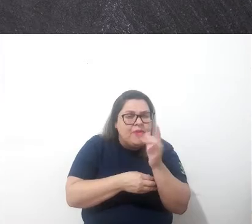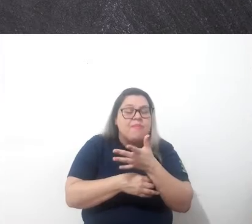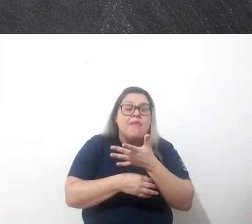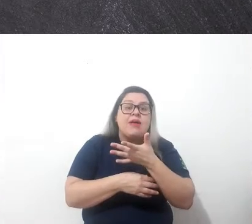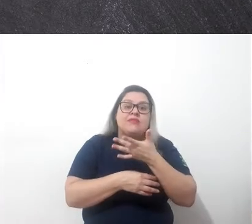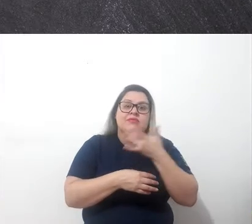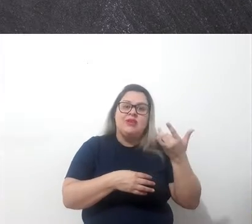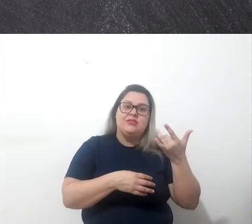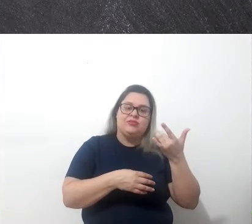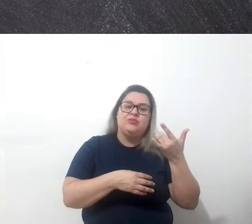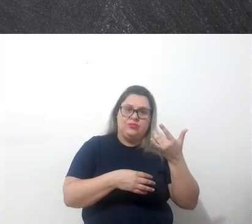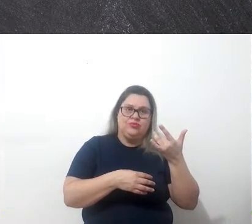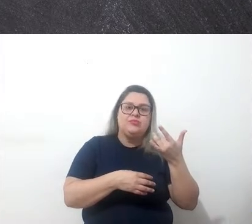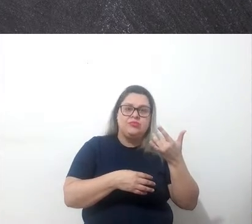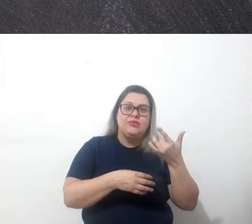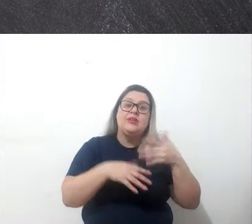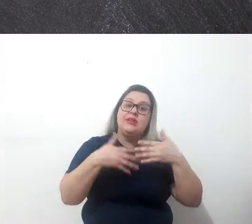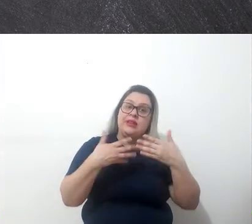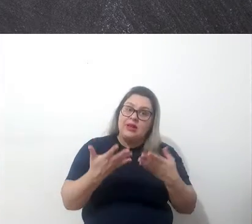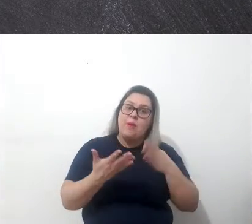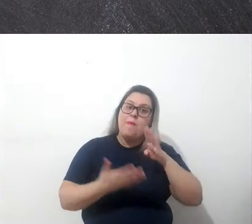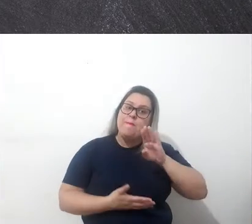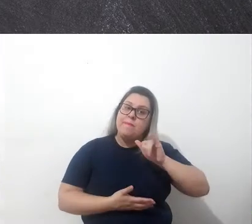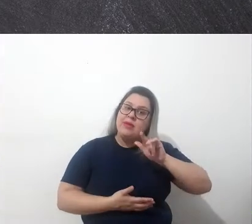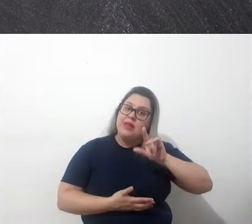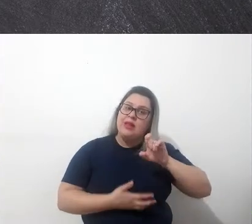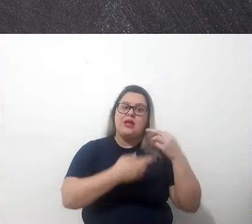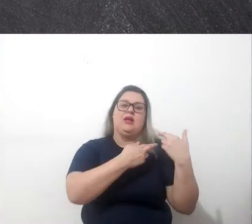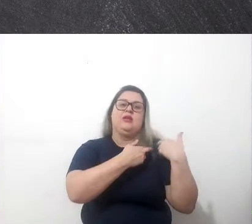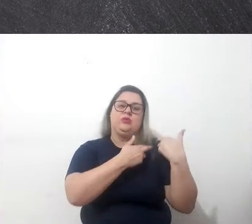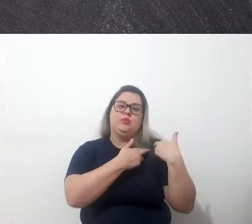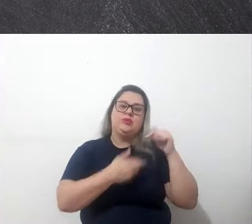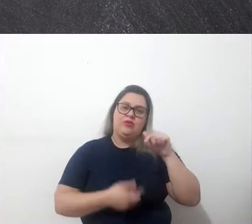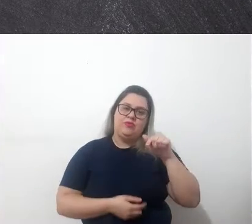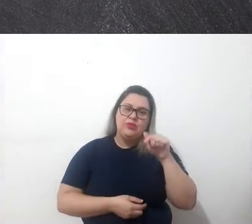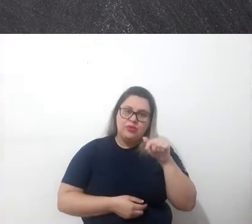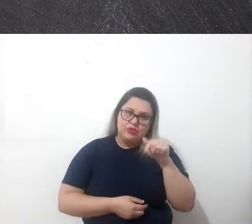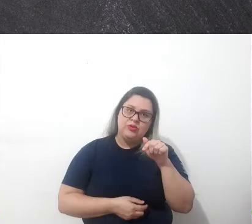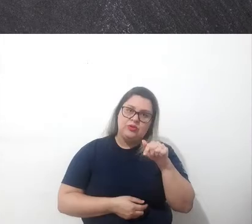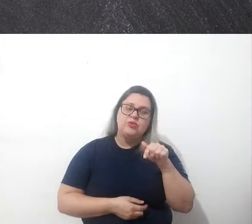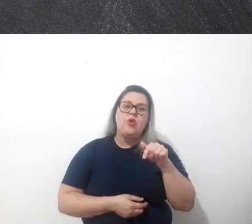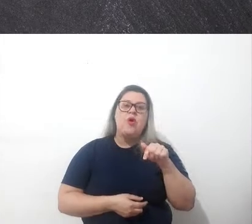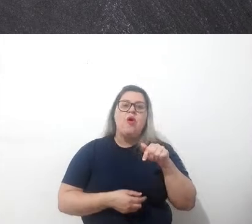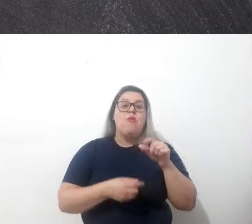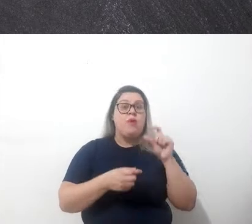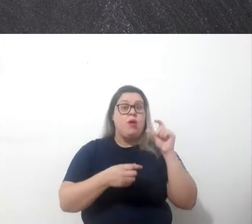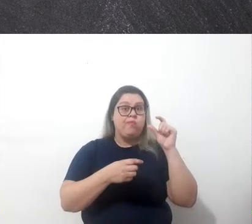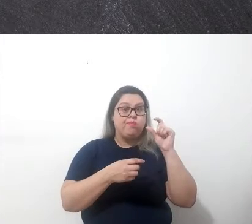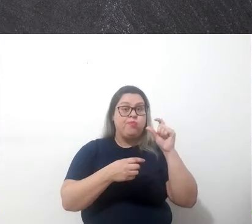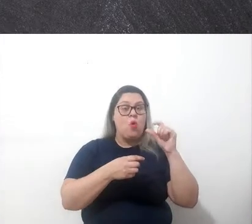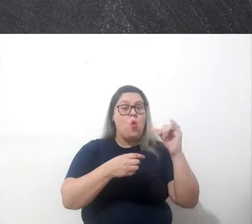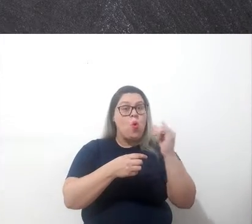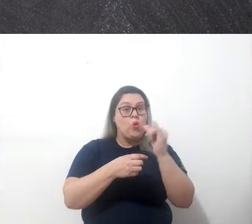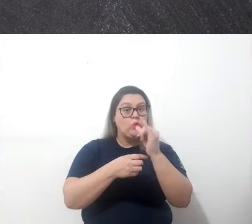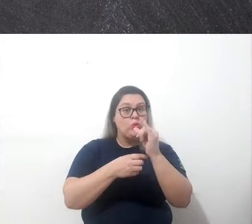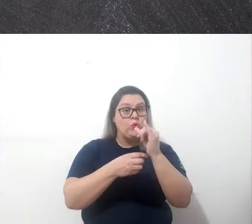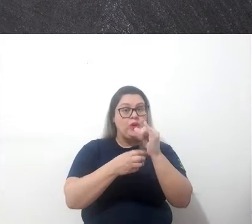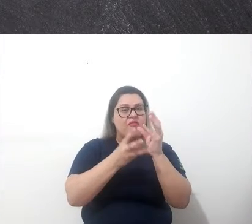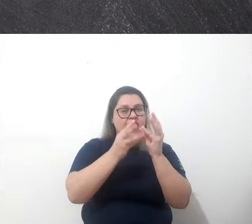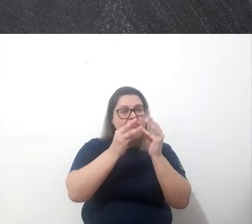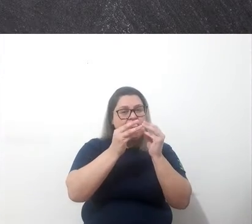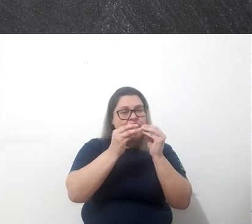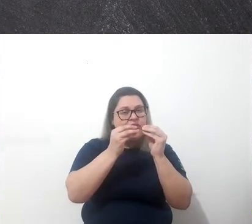para ser digerido. E é por isso que a bile faz isso, tá? Ela parte gotas grandes de gordura em gotículas